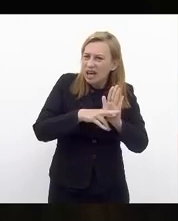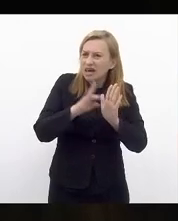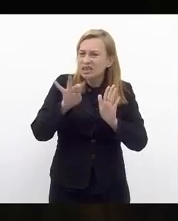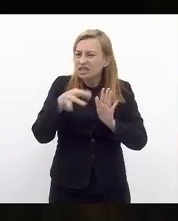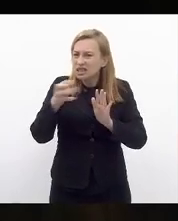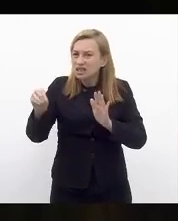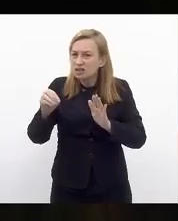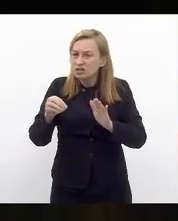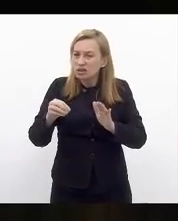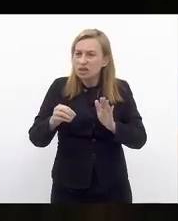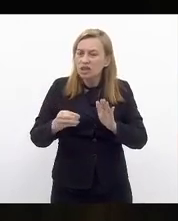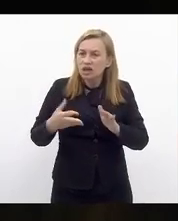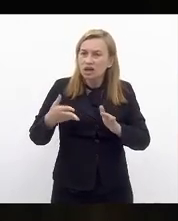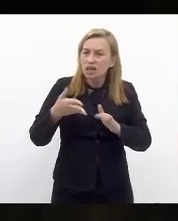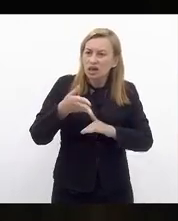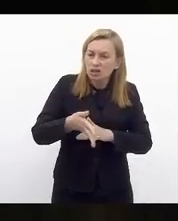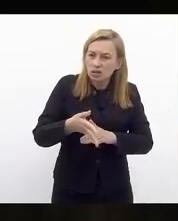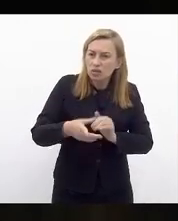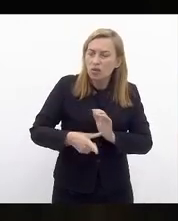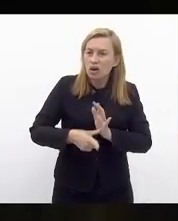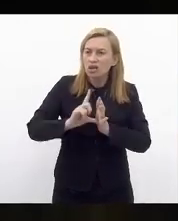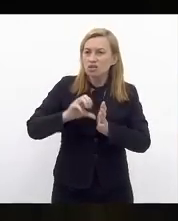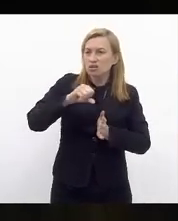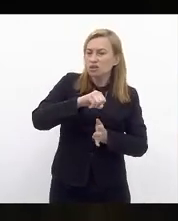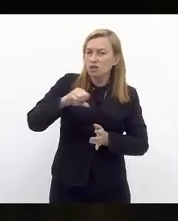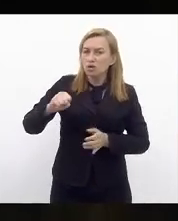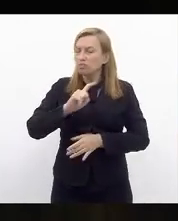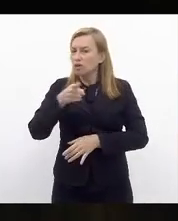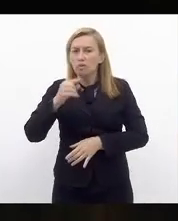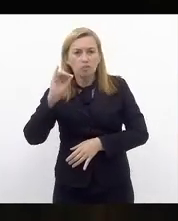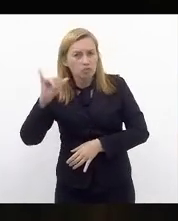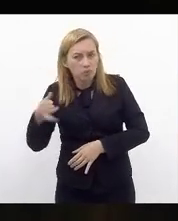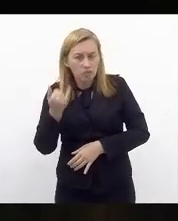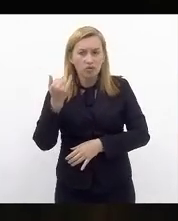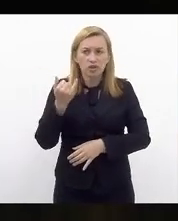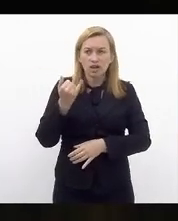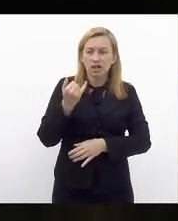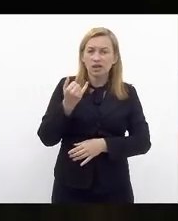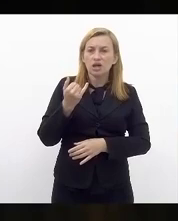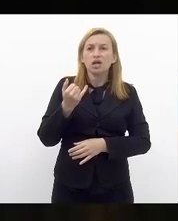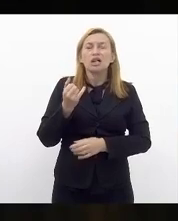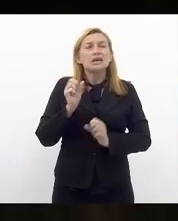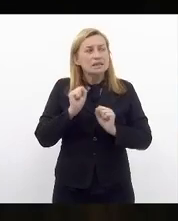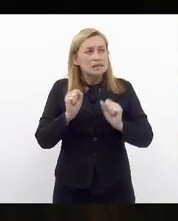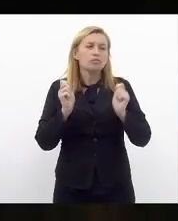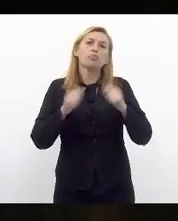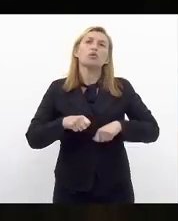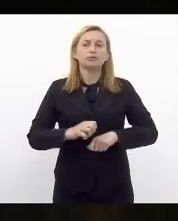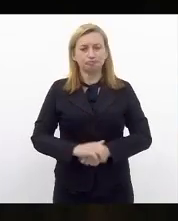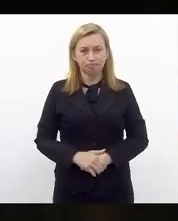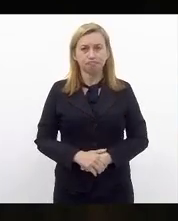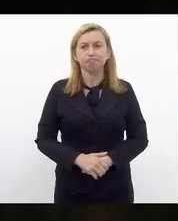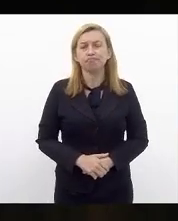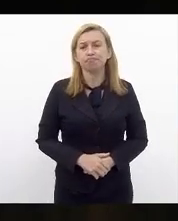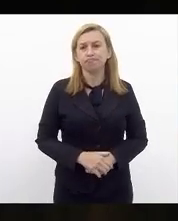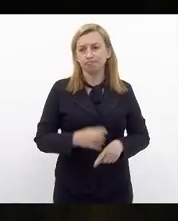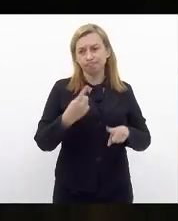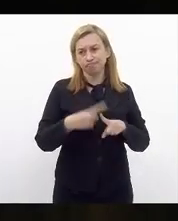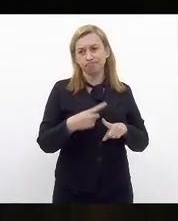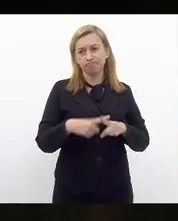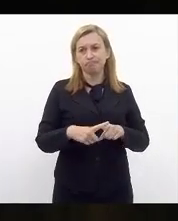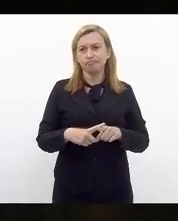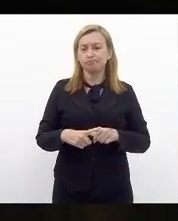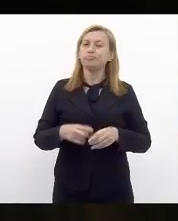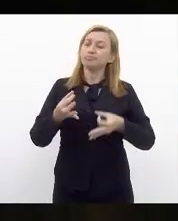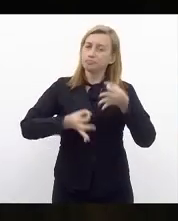para quem entrou antes de Ah então não foi aproveitado e e é isso se se é possível porque se